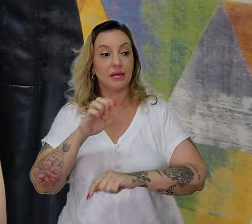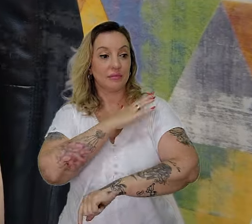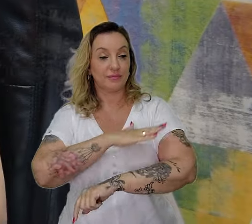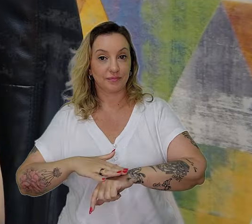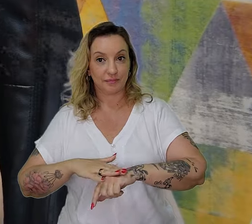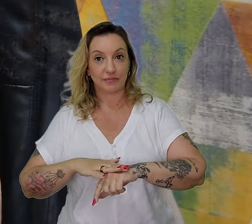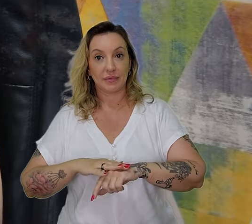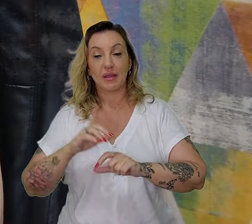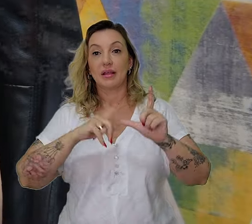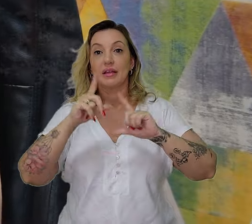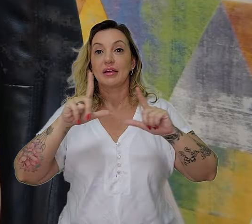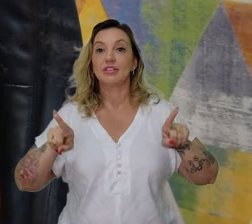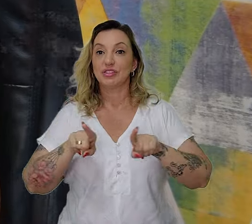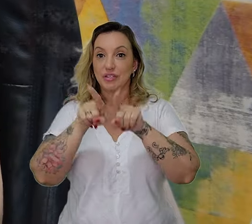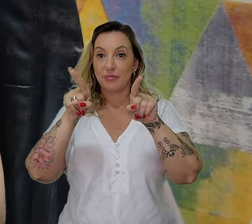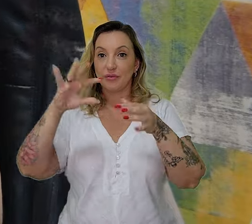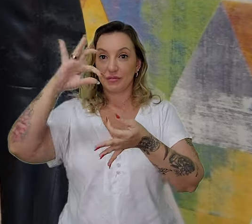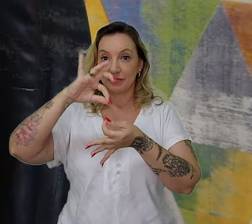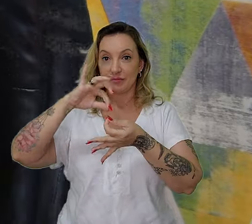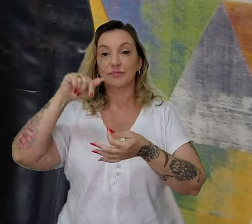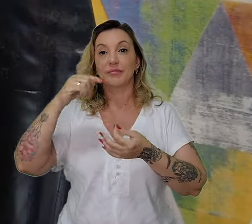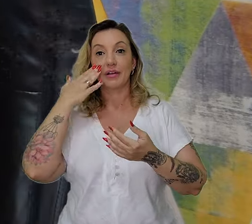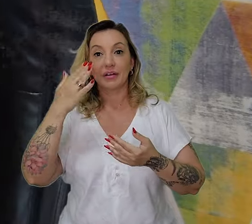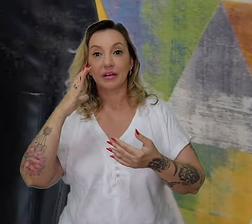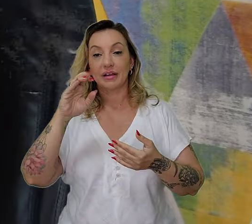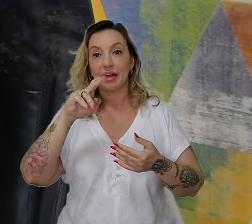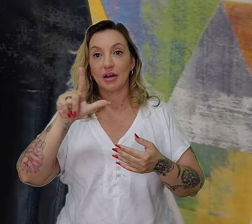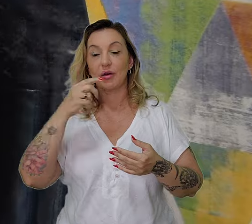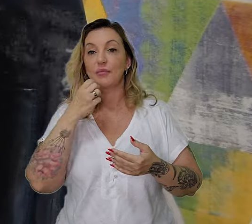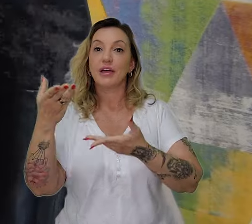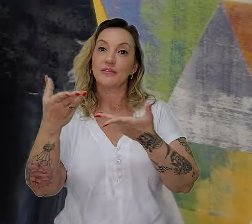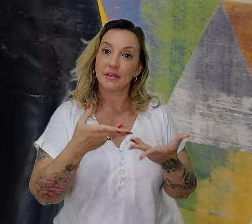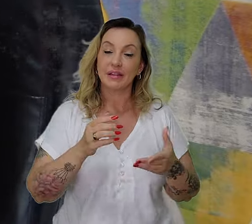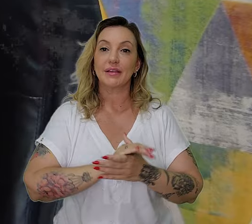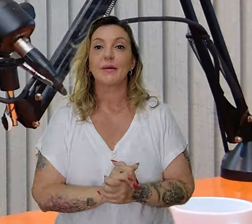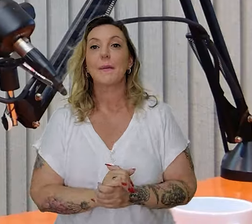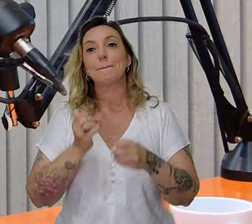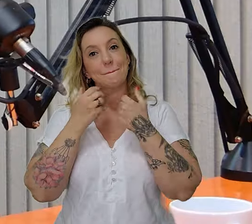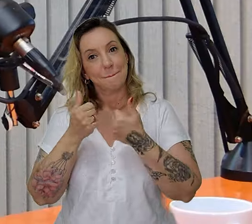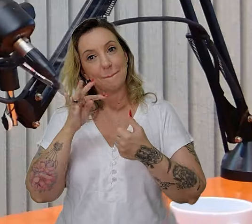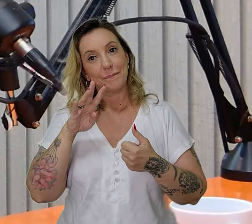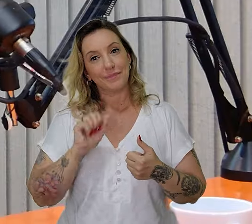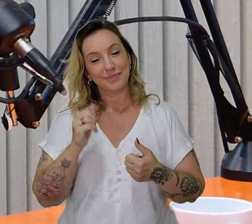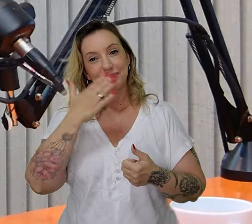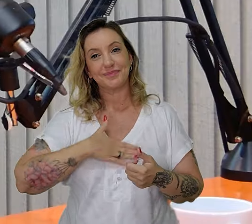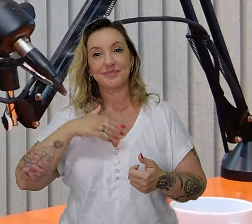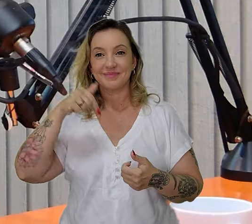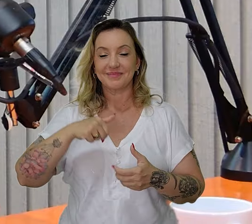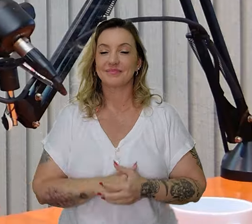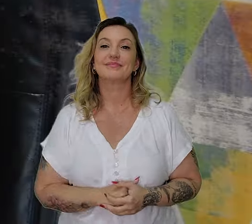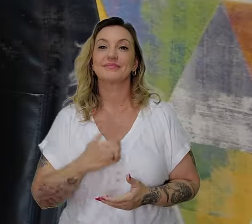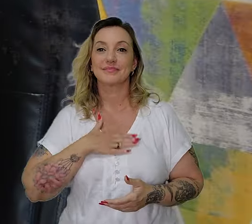braço a constelação de Gêmeos e aqui na minha frente tô com a Carol Olival seja bem-vinda Carol tudo bem thí Prazer tá